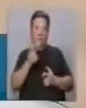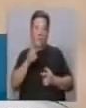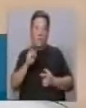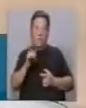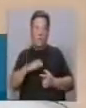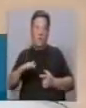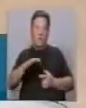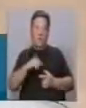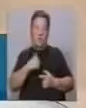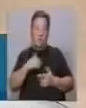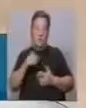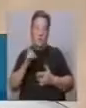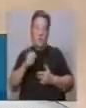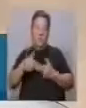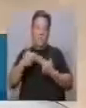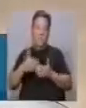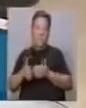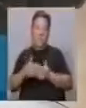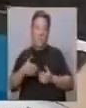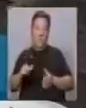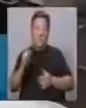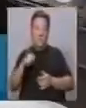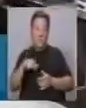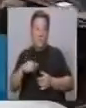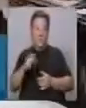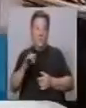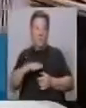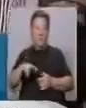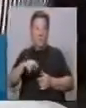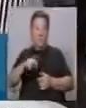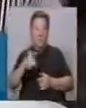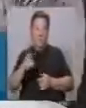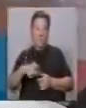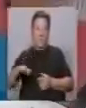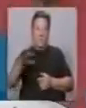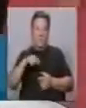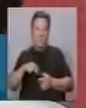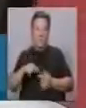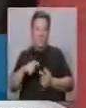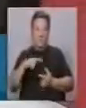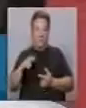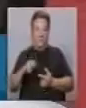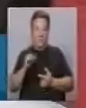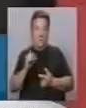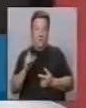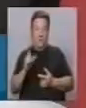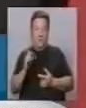uma região e sem fronteiras, exatamente. E sem esta fronteiras. Região norte e de Portugal e Galiza